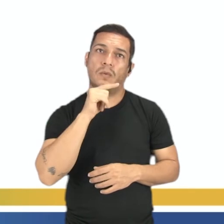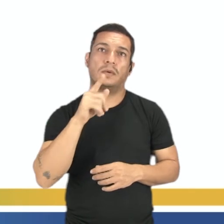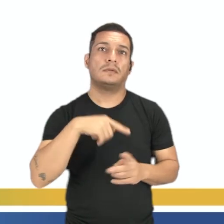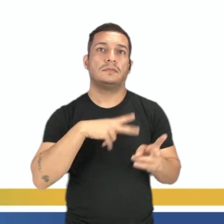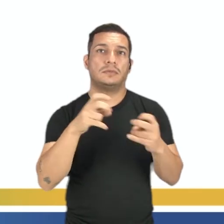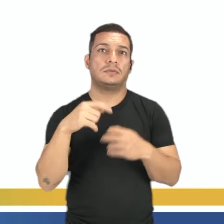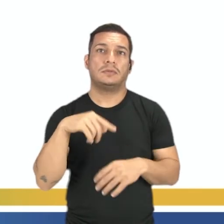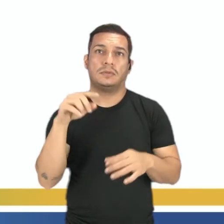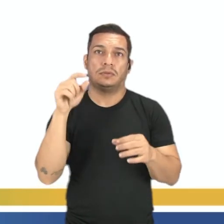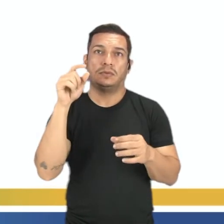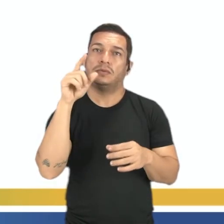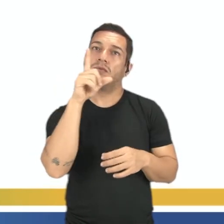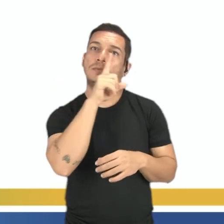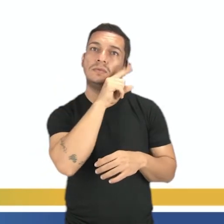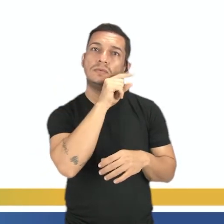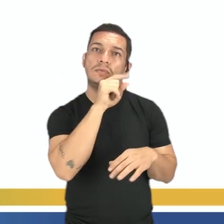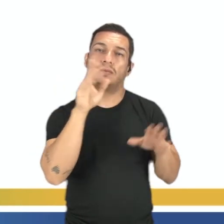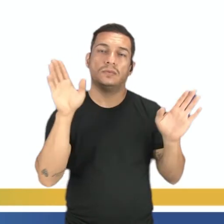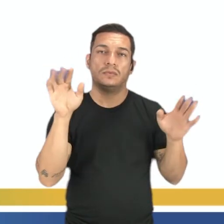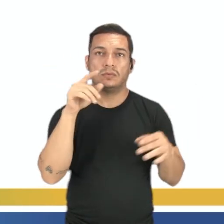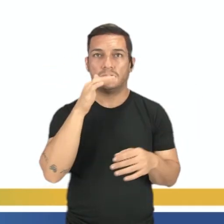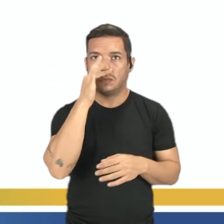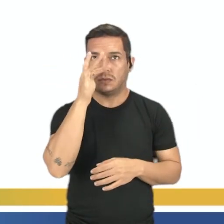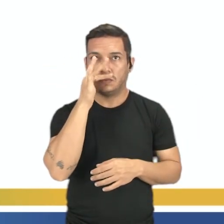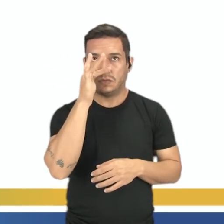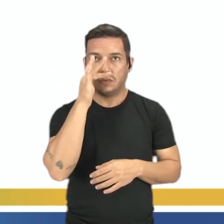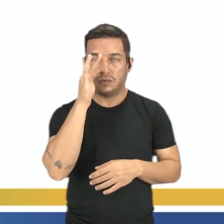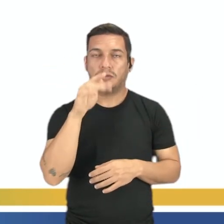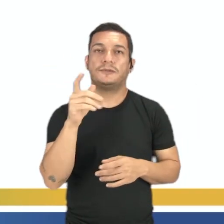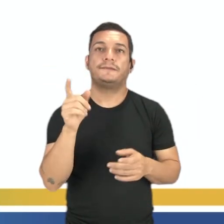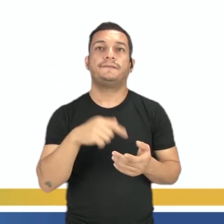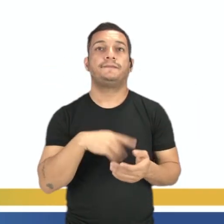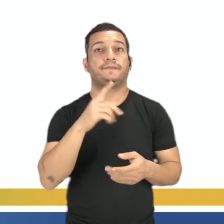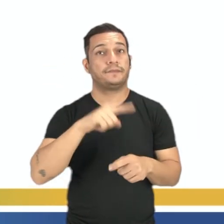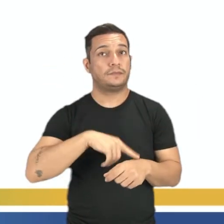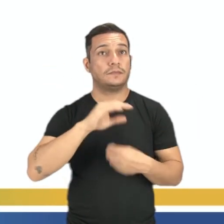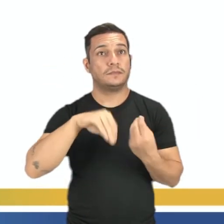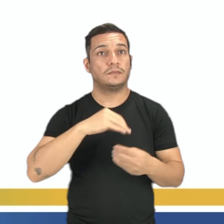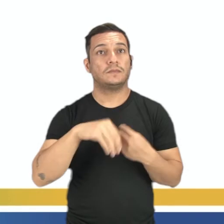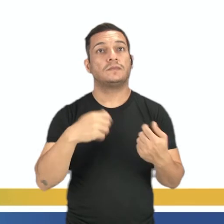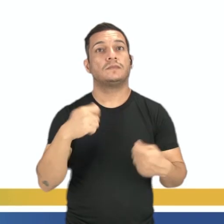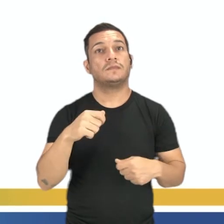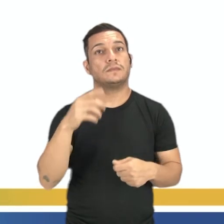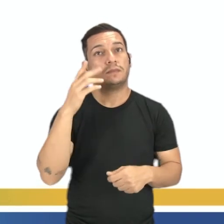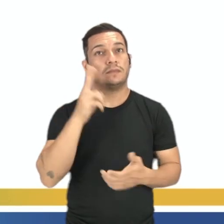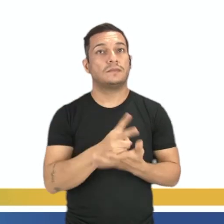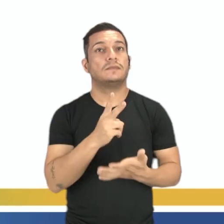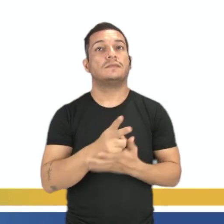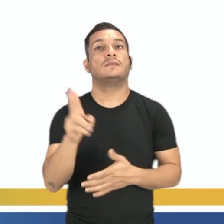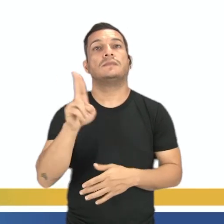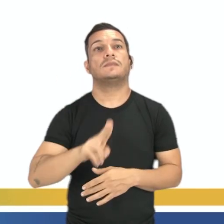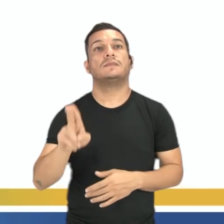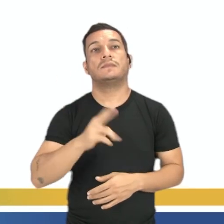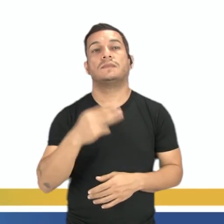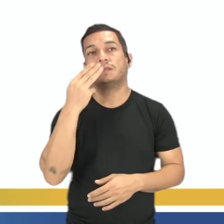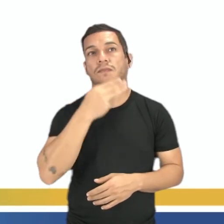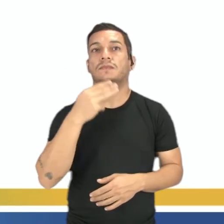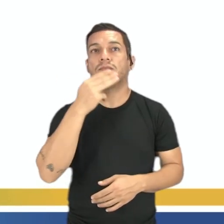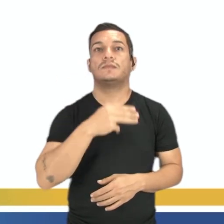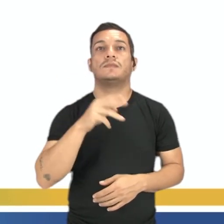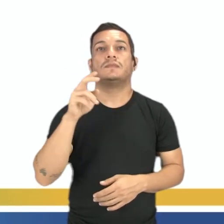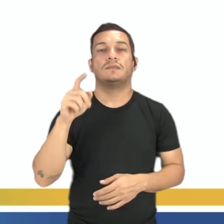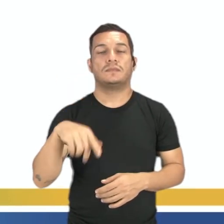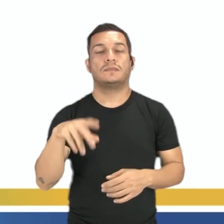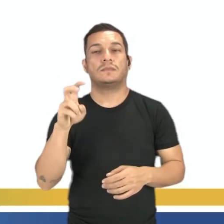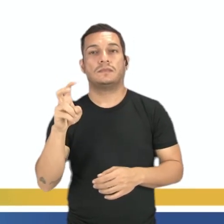atrair beija-flores. Mas é importante saber que, na hora de fazer a mistura, você deve sempre usar uma parte de açúcar para 5